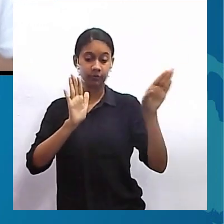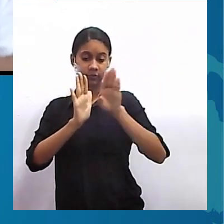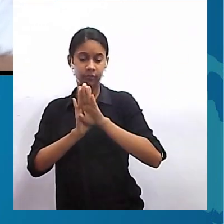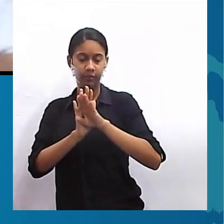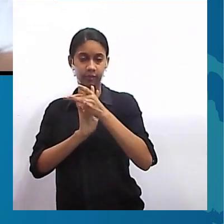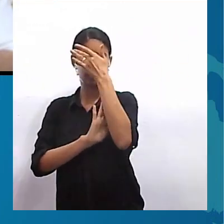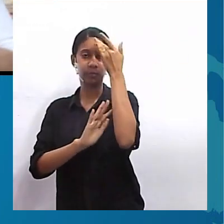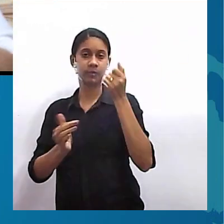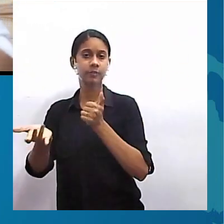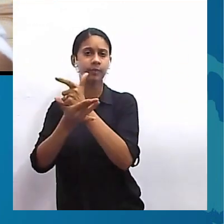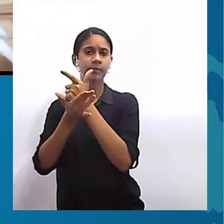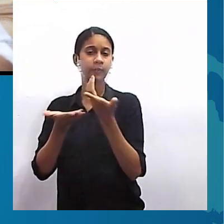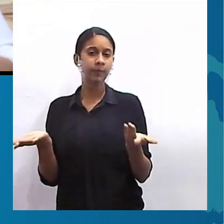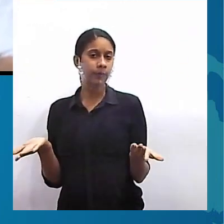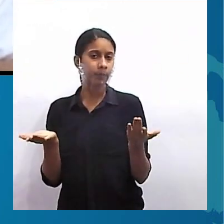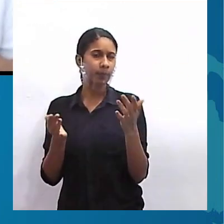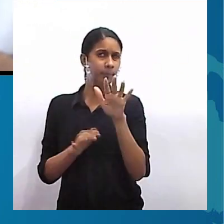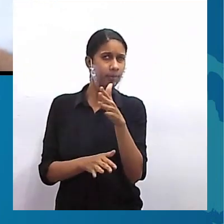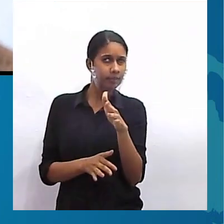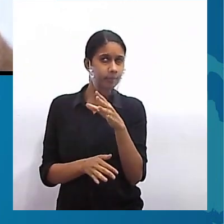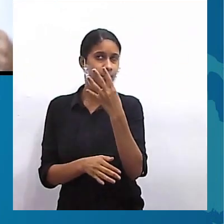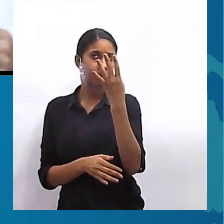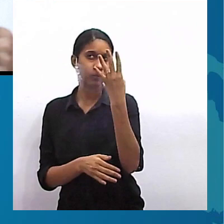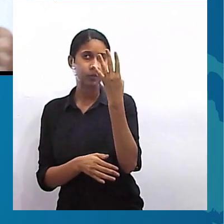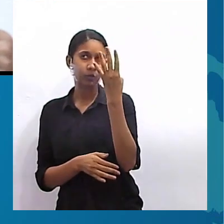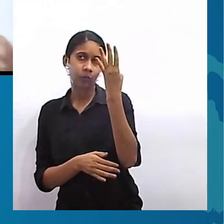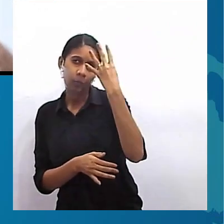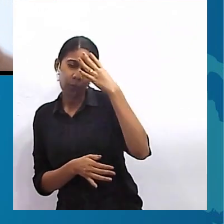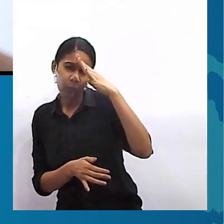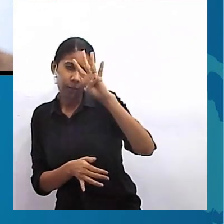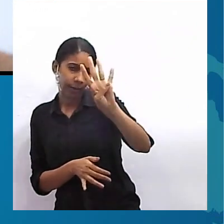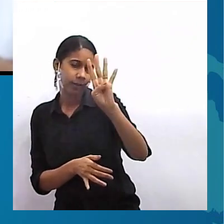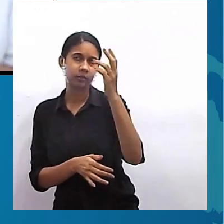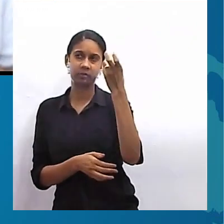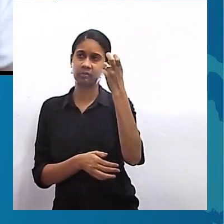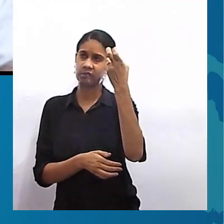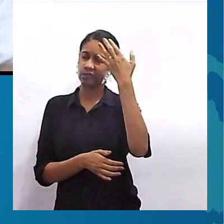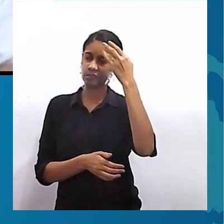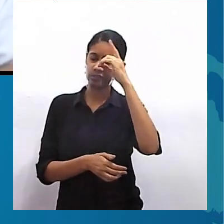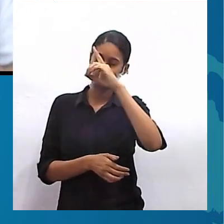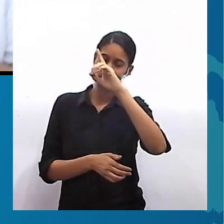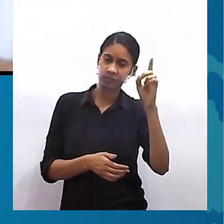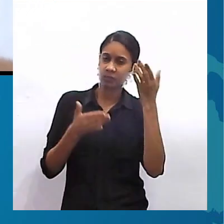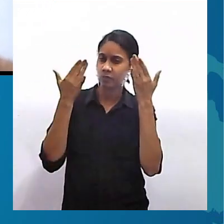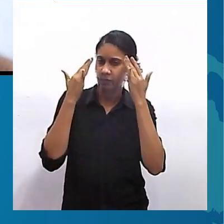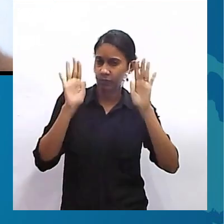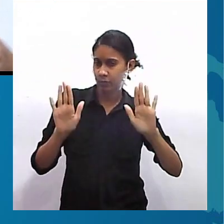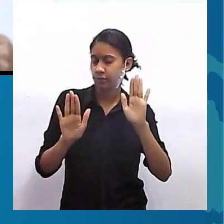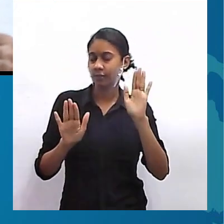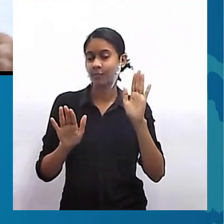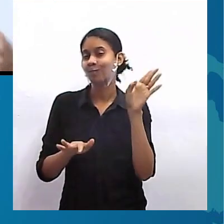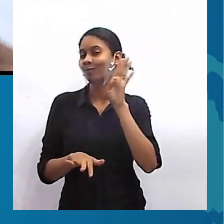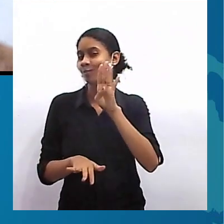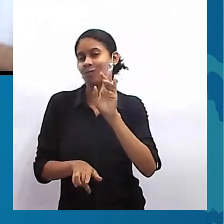cliente? Uma faixa de 4, 5 dias, né? Isso talvez não seria legal